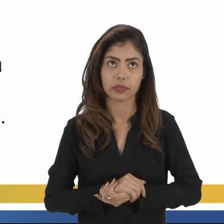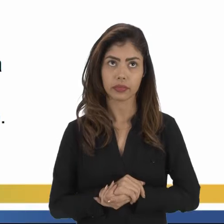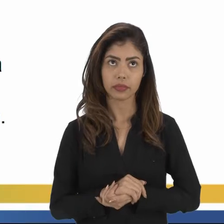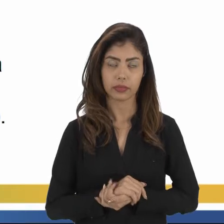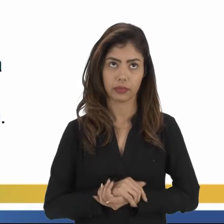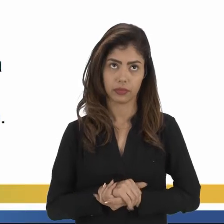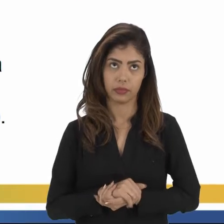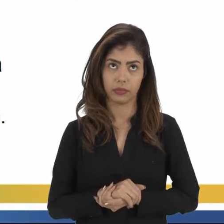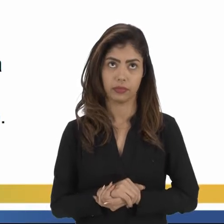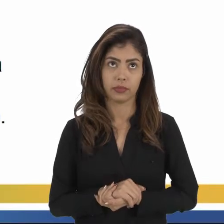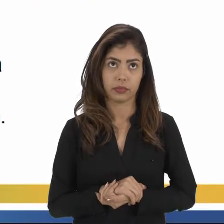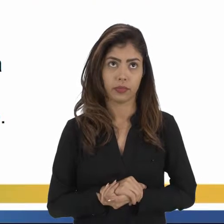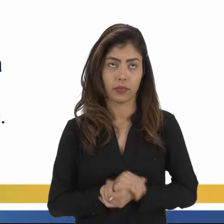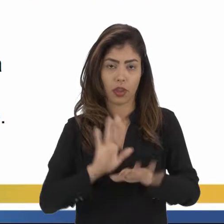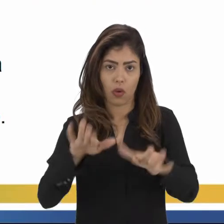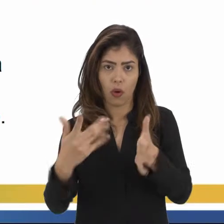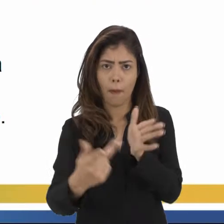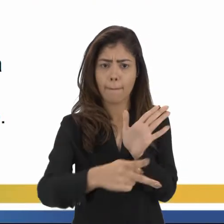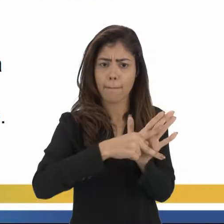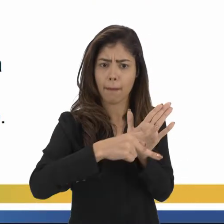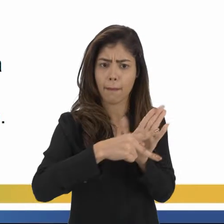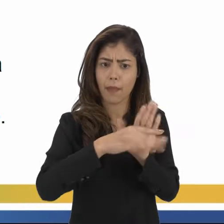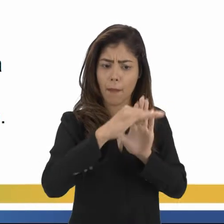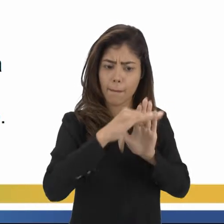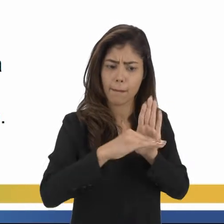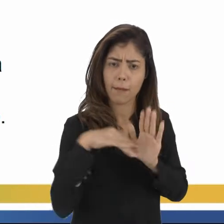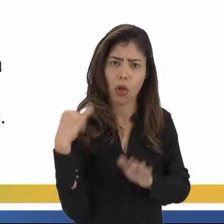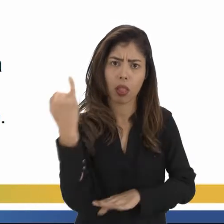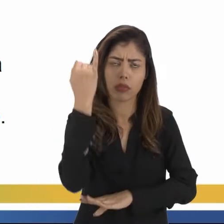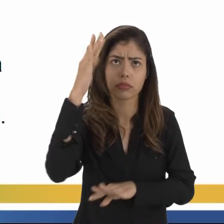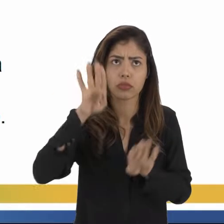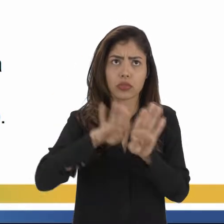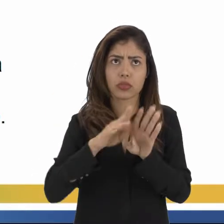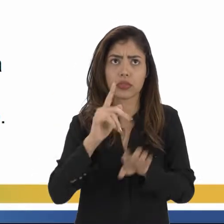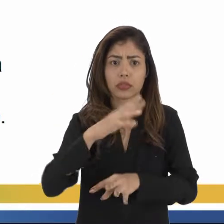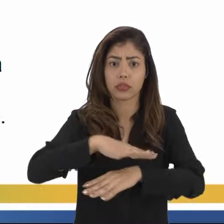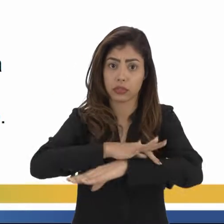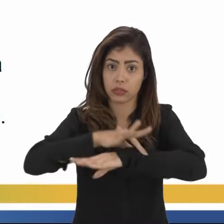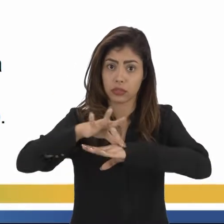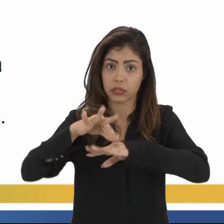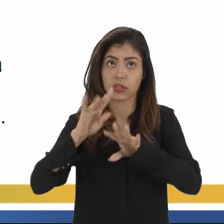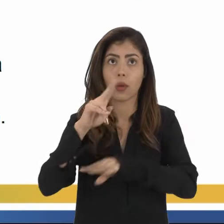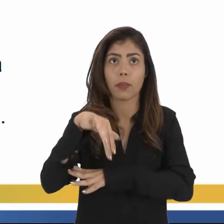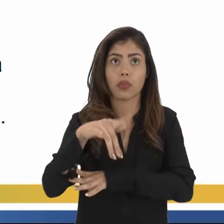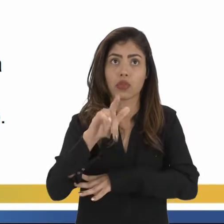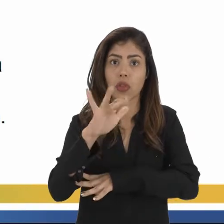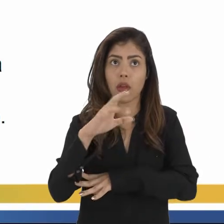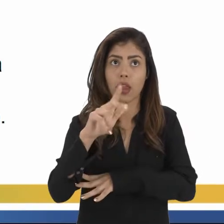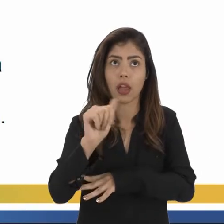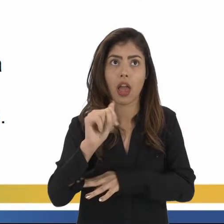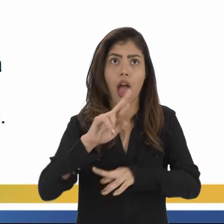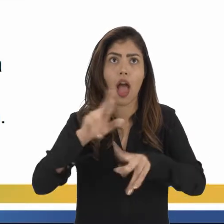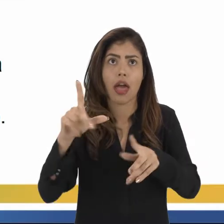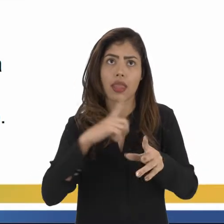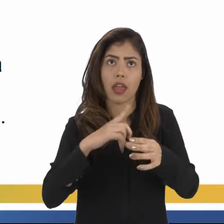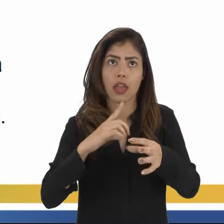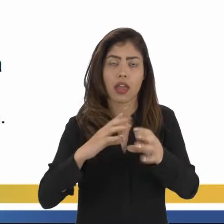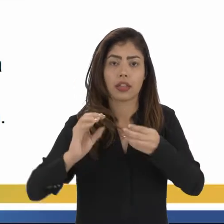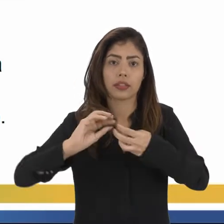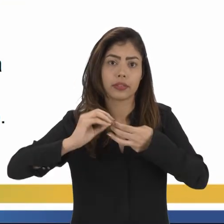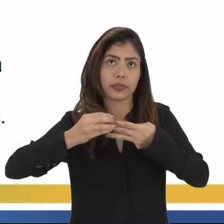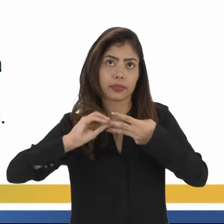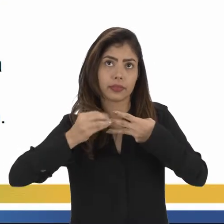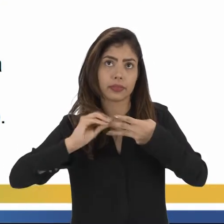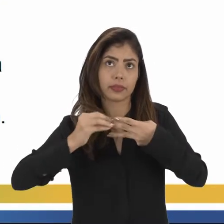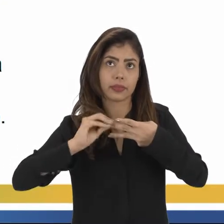Então, quais são os papéis do tecido muscular? Ele é constituído por células diferenciadas que são capazes